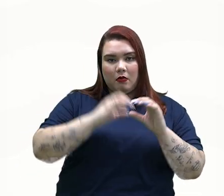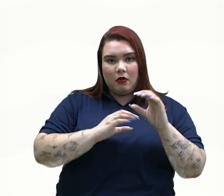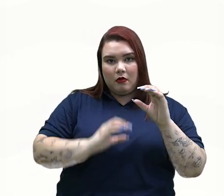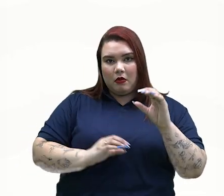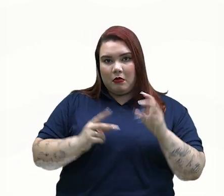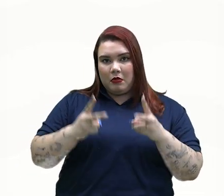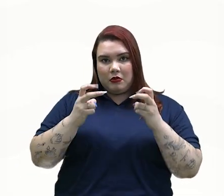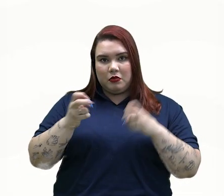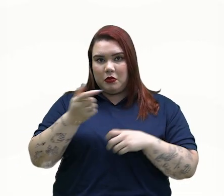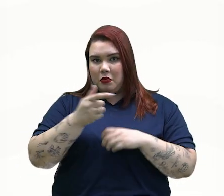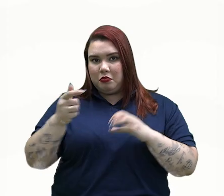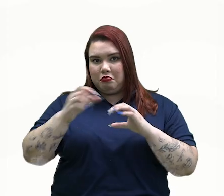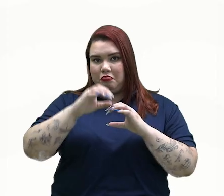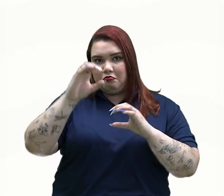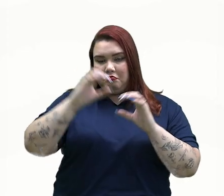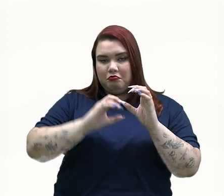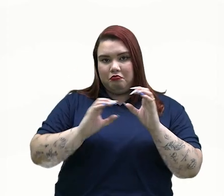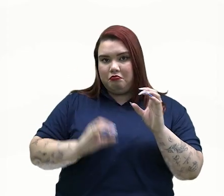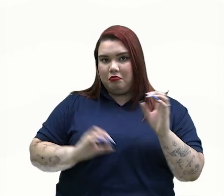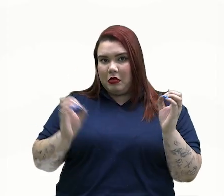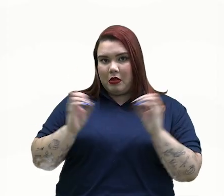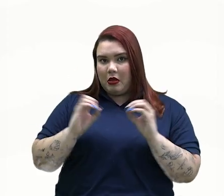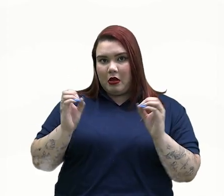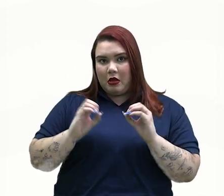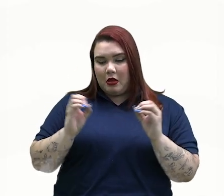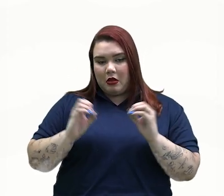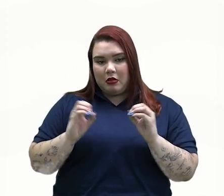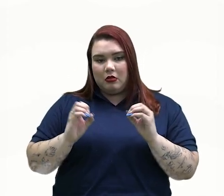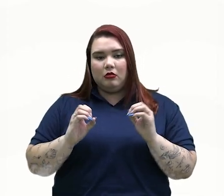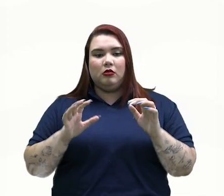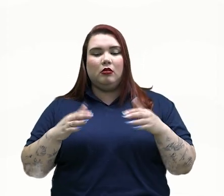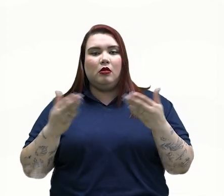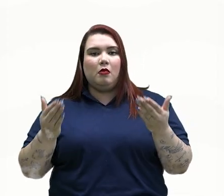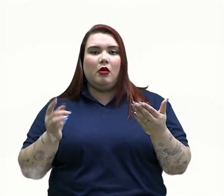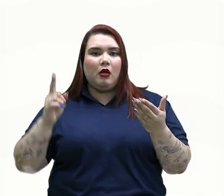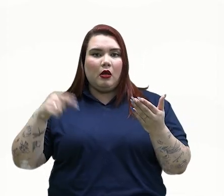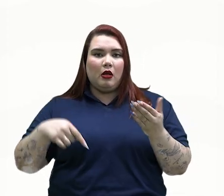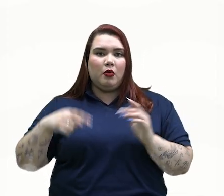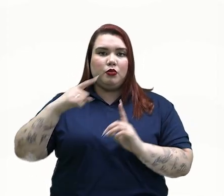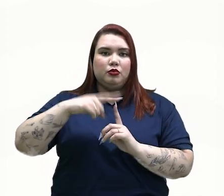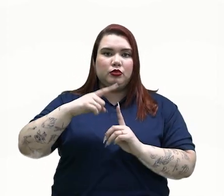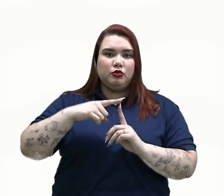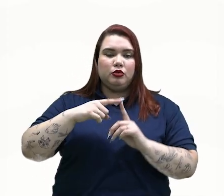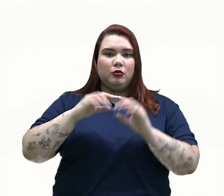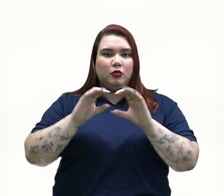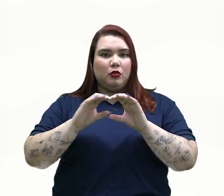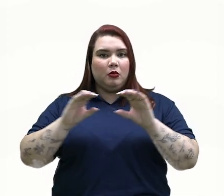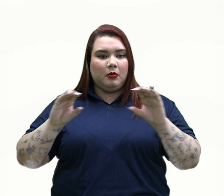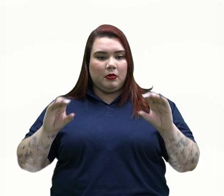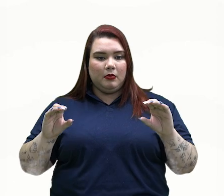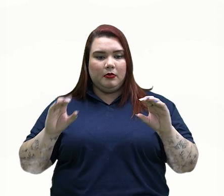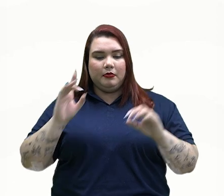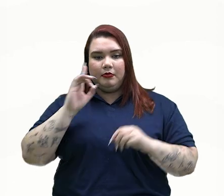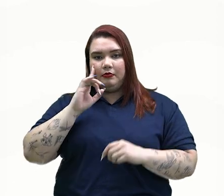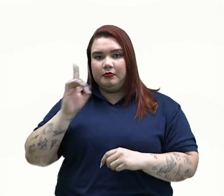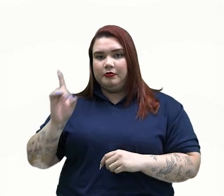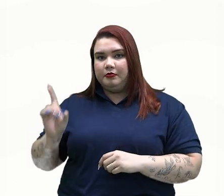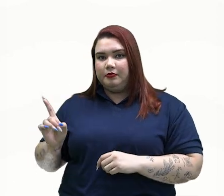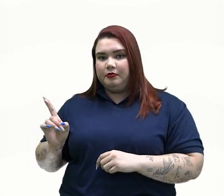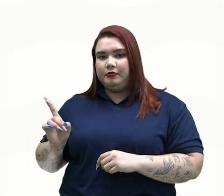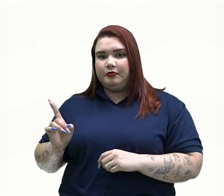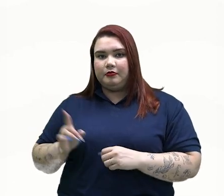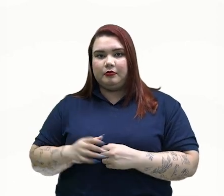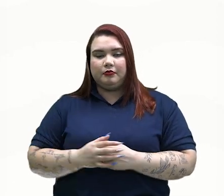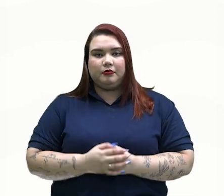de ramificações, né? Não tem carbono terciário aqui nessa cadeia, então ela é uma cadeia normal.